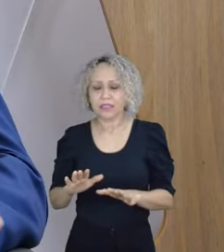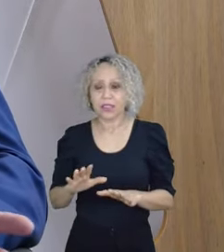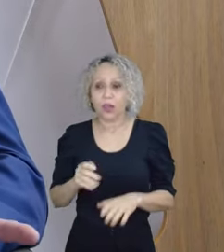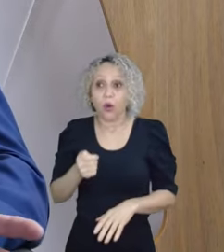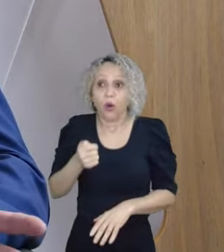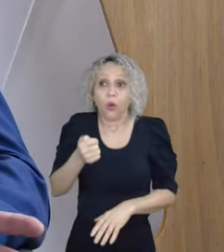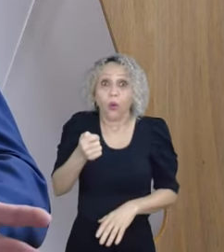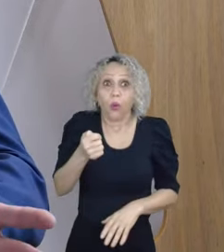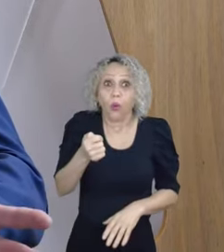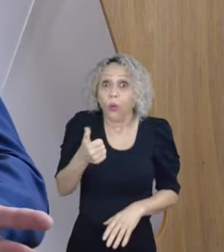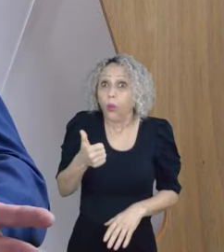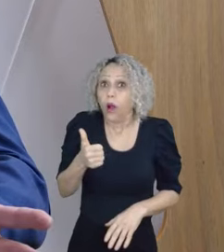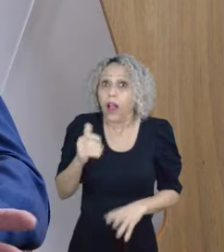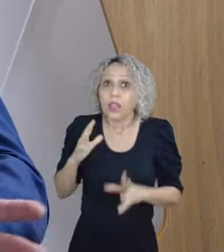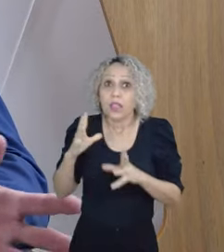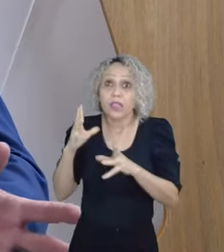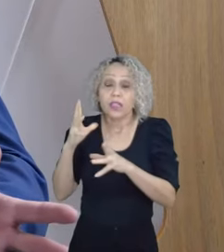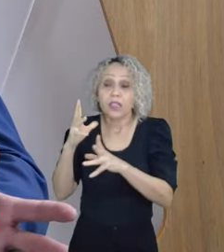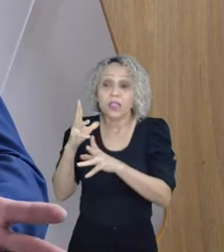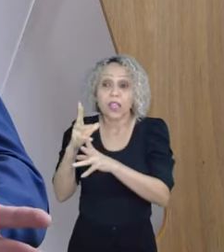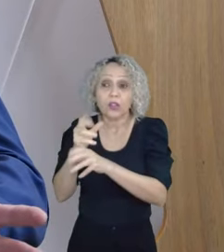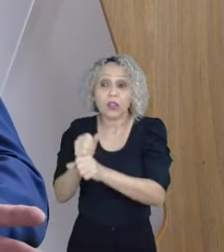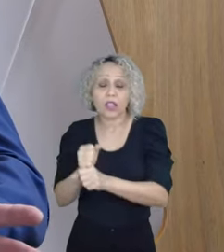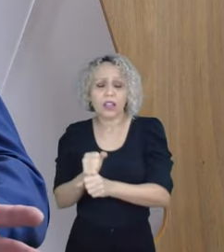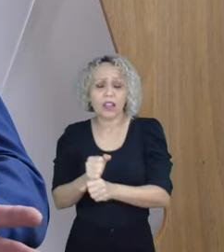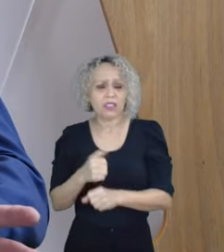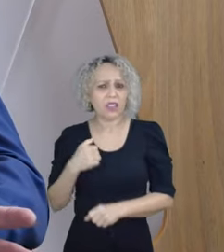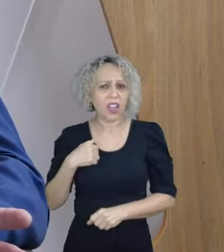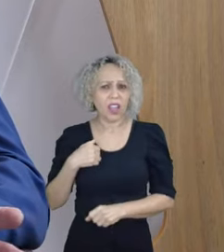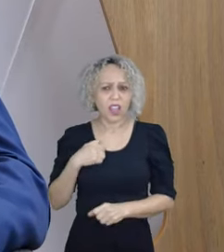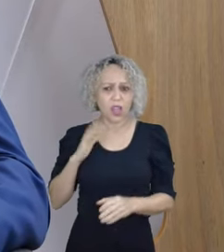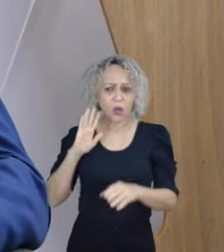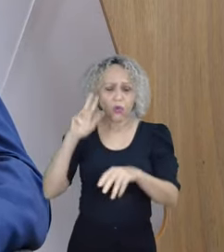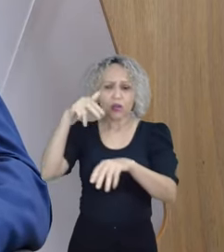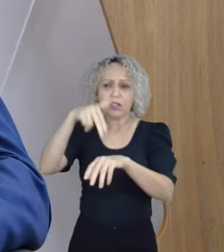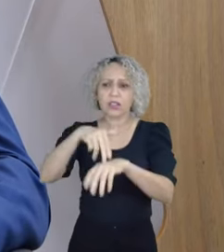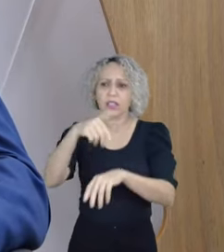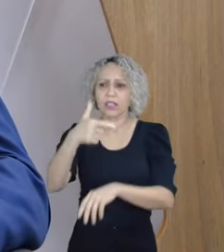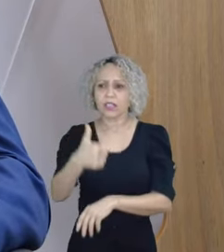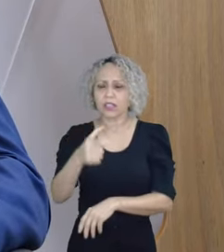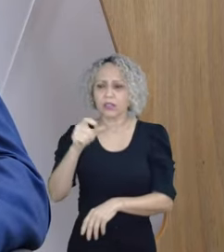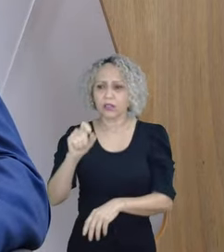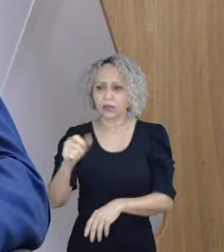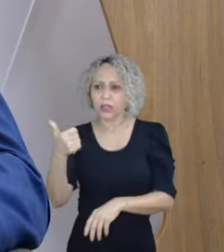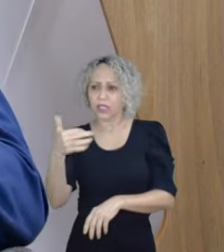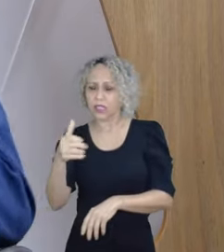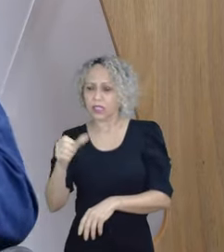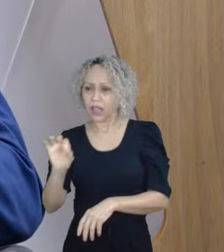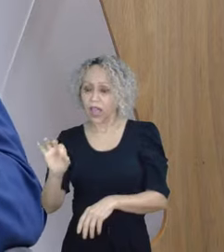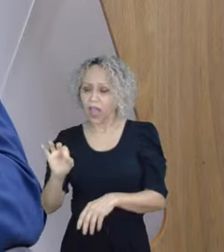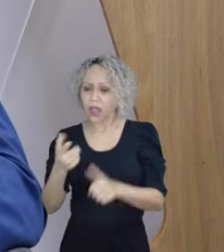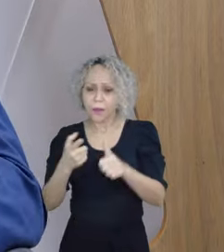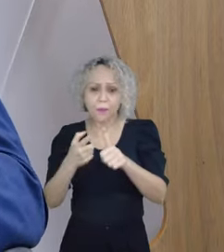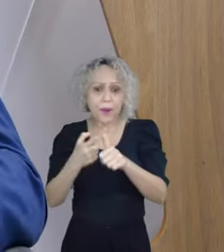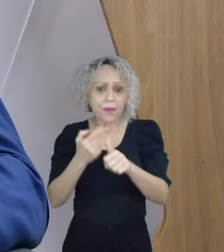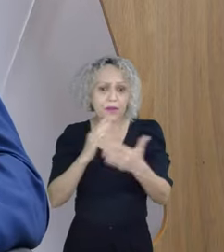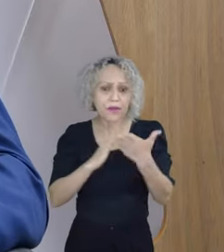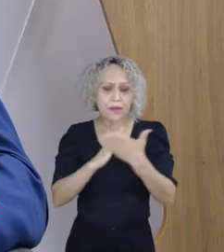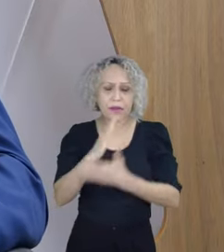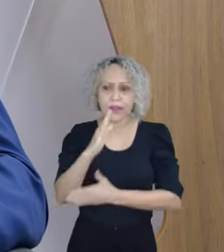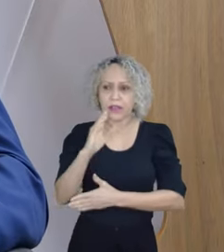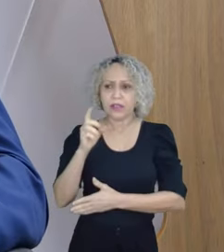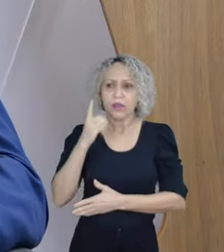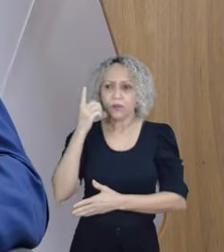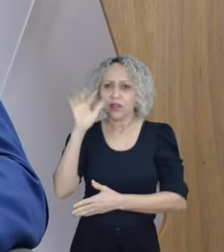dos deputados. Eu nunca vi um caso como esse. Eu não me lembro, eu estou aqui desde 2010, quando eu me elegi a primeira vez deputado federal, eu nunca vi um